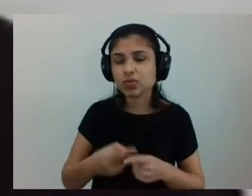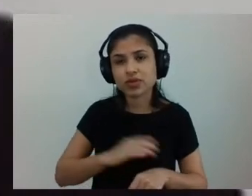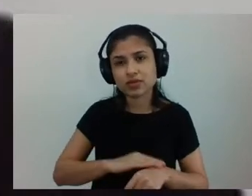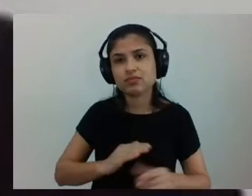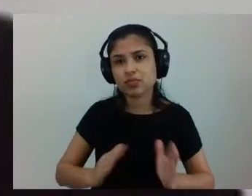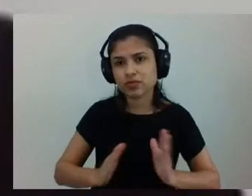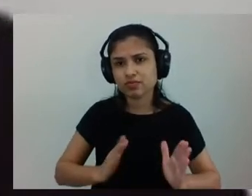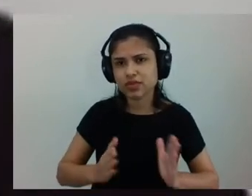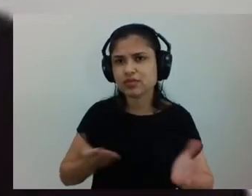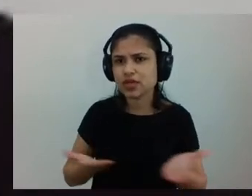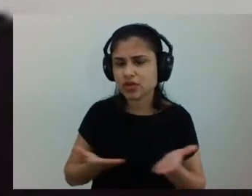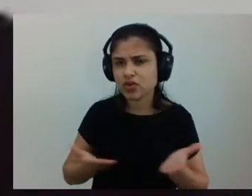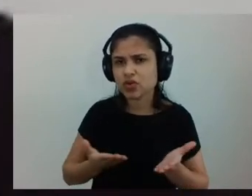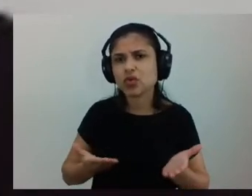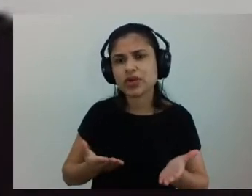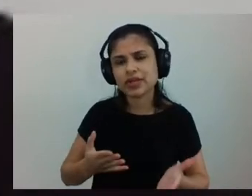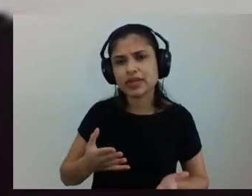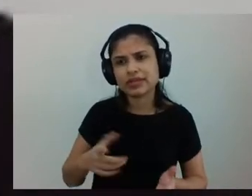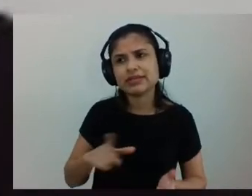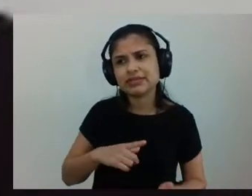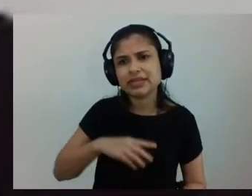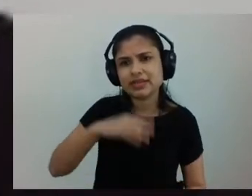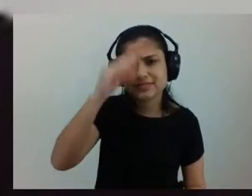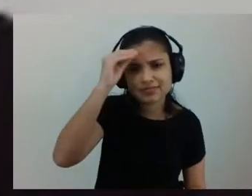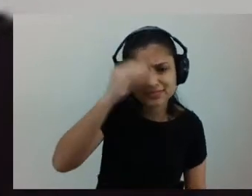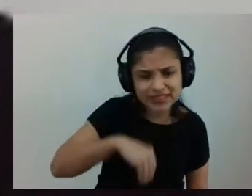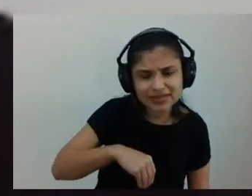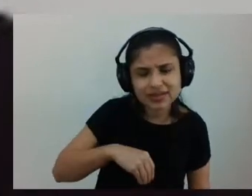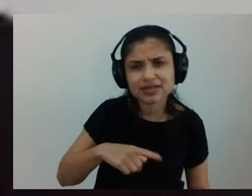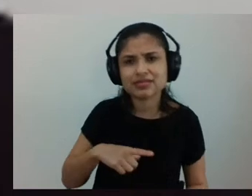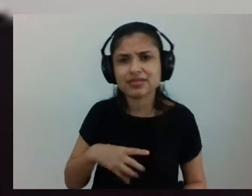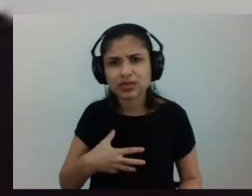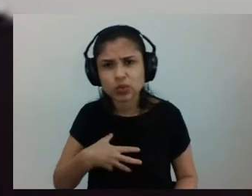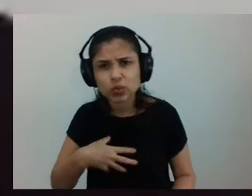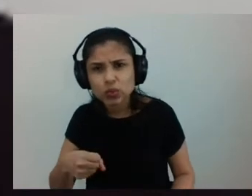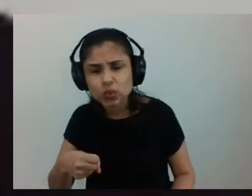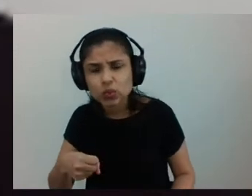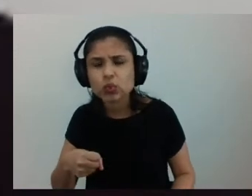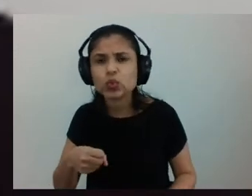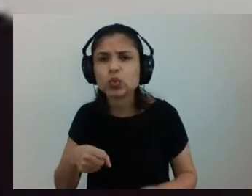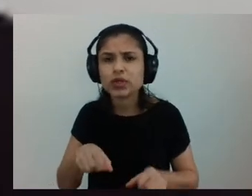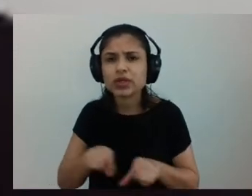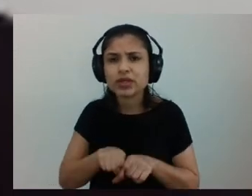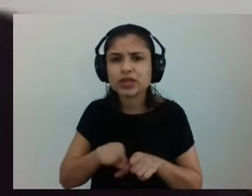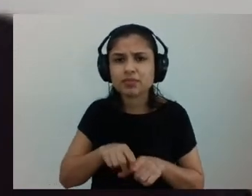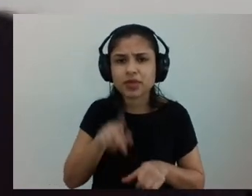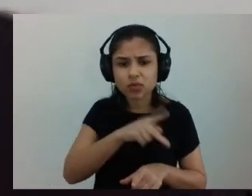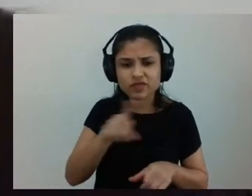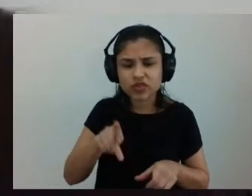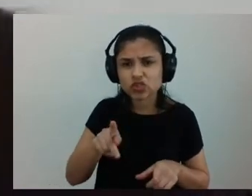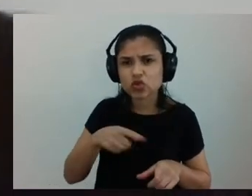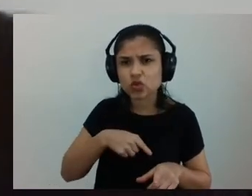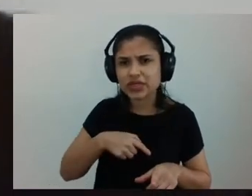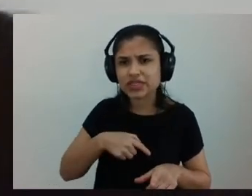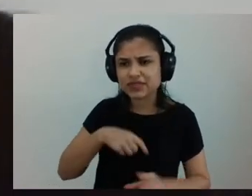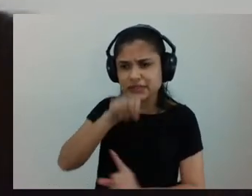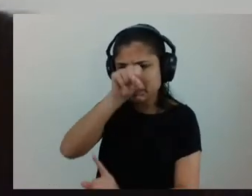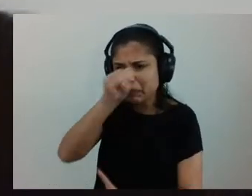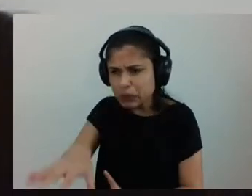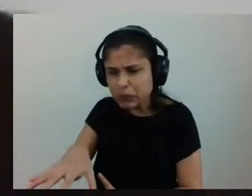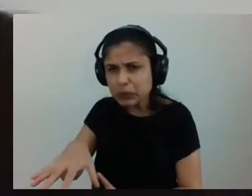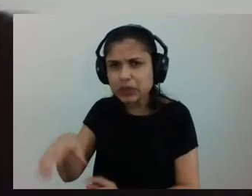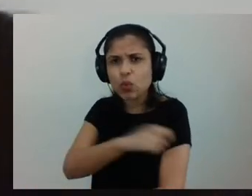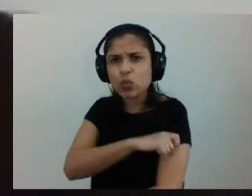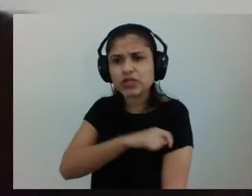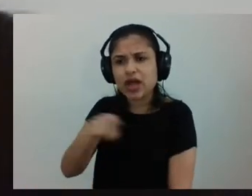com a desistência, com o suicídio. Muitas vezes o problema está relacionado com maus tratos de professores nos alunos, tá? Isso tem que ser